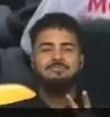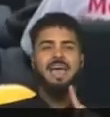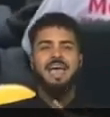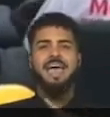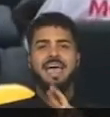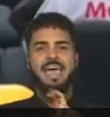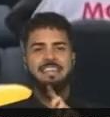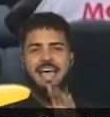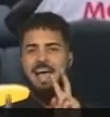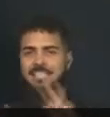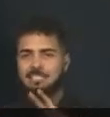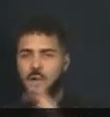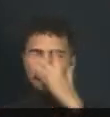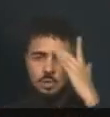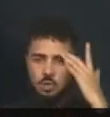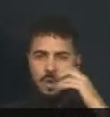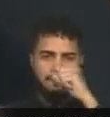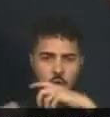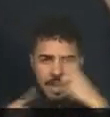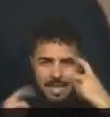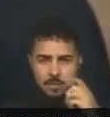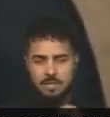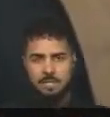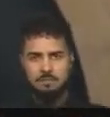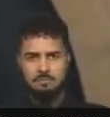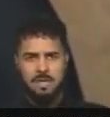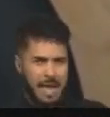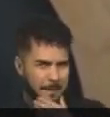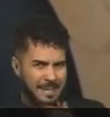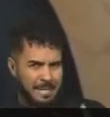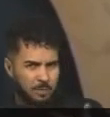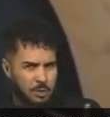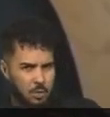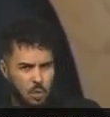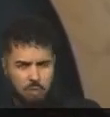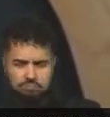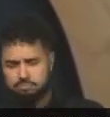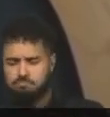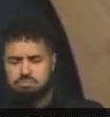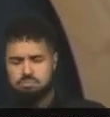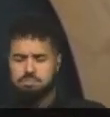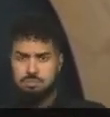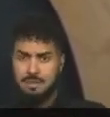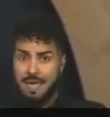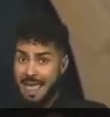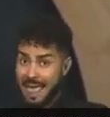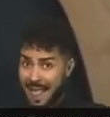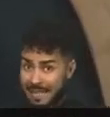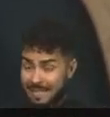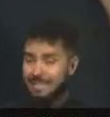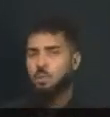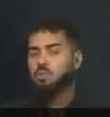Afetadas pela Violência de Estado. Um menino de 21 anos tendo uma crise convulsiva, ele não tem como...